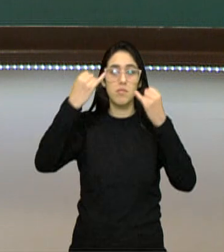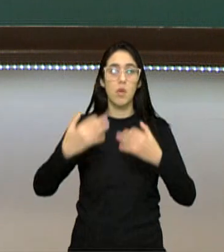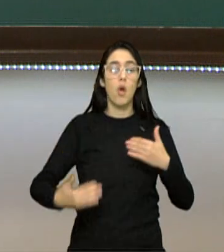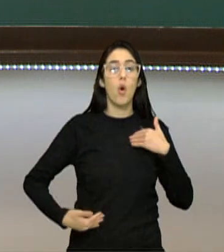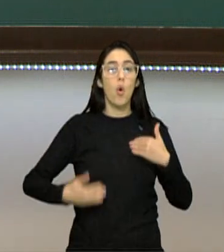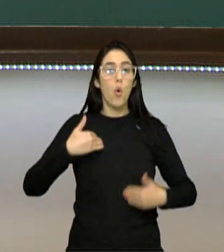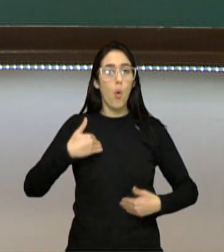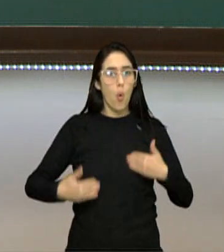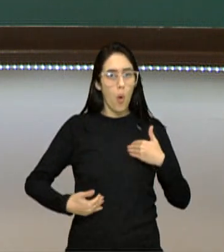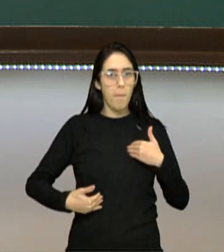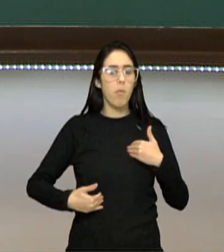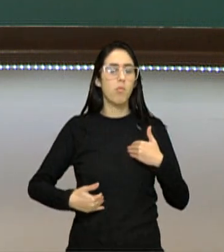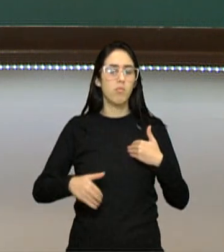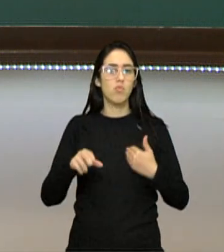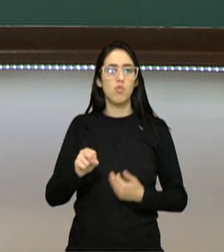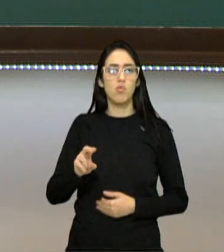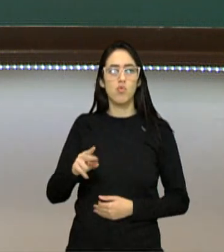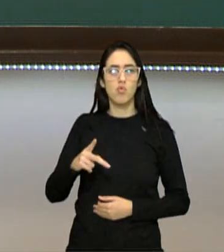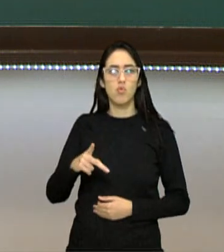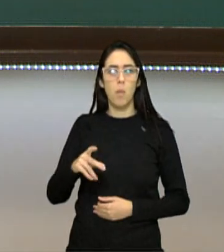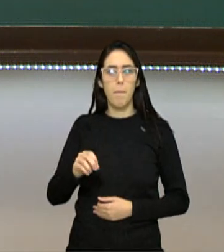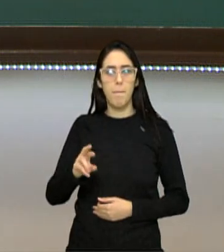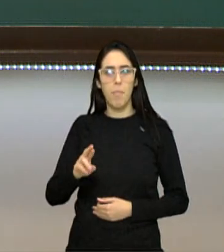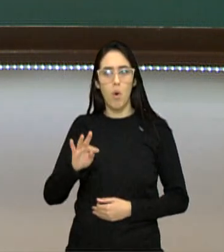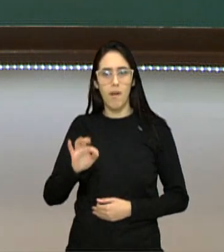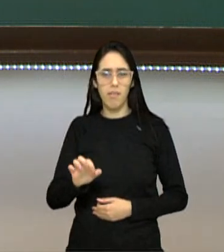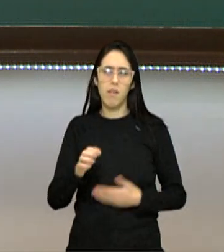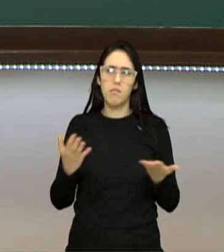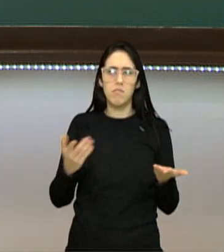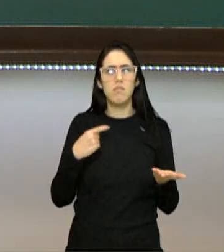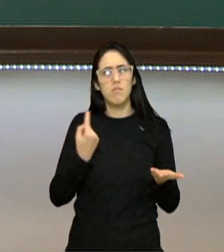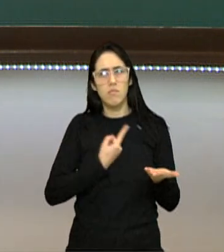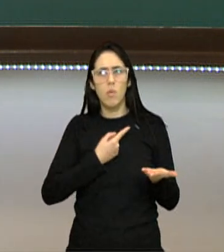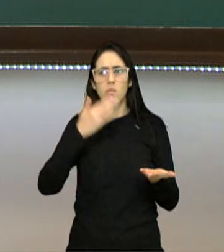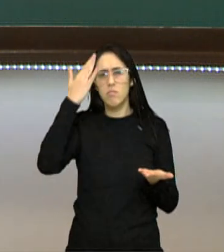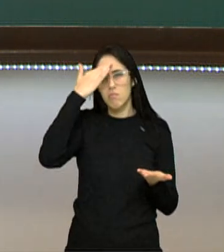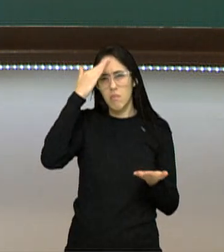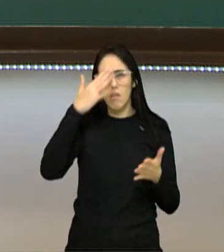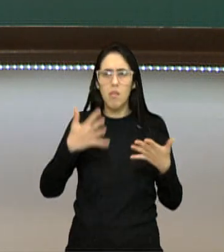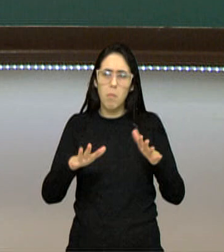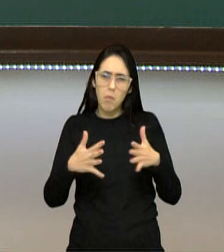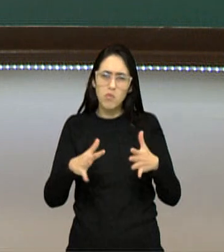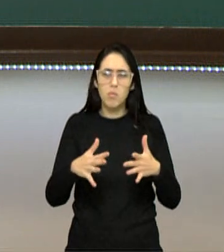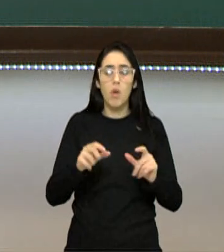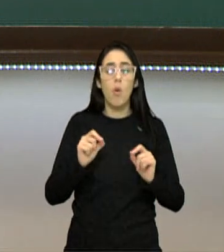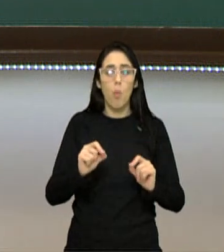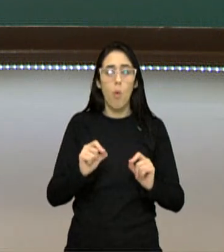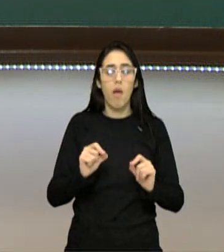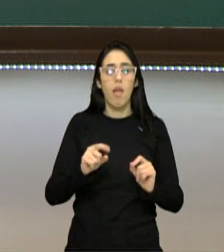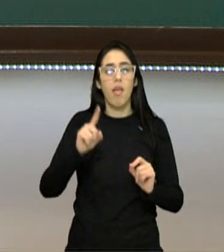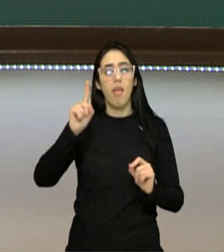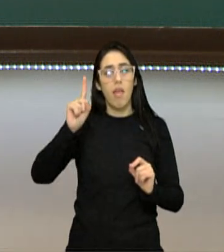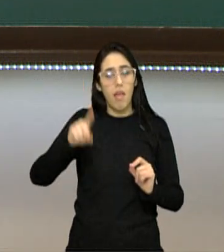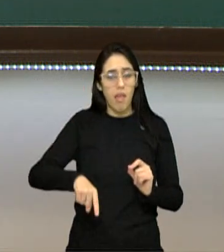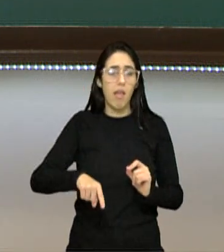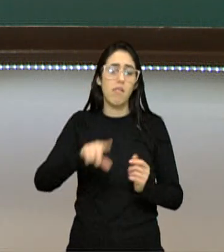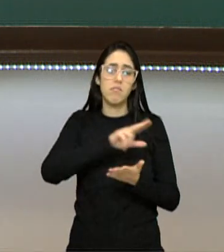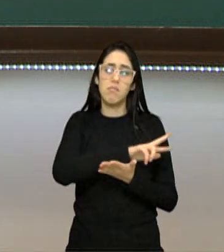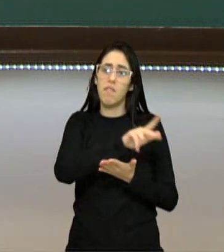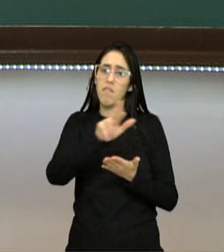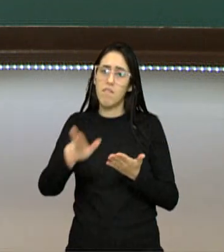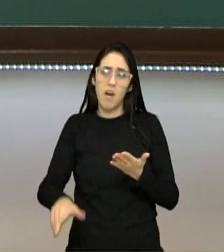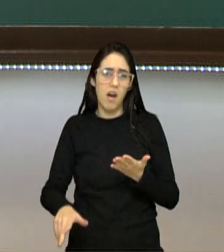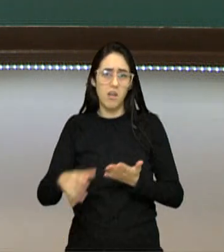suporte. Então, mais ou menos, a gente tem uma ideia vaga do que pode ser suporte na arte. São várias as possibilidades.